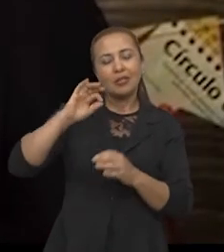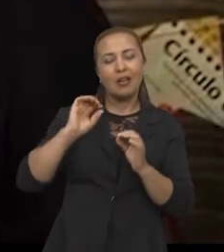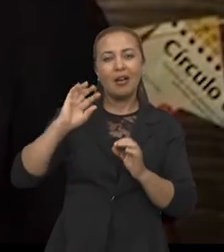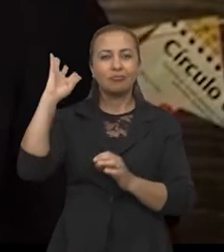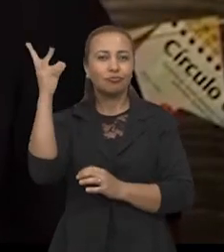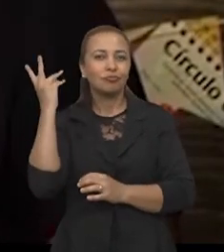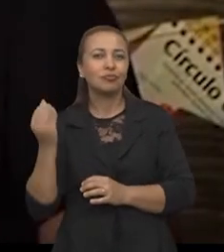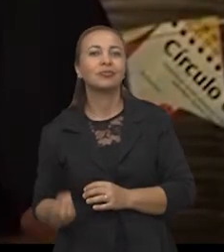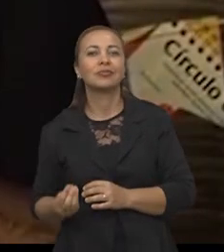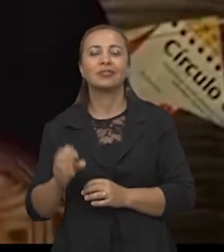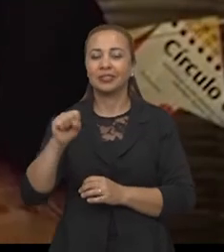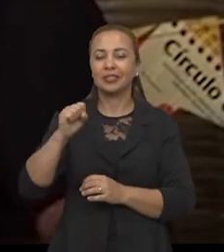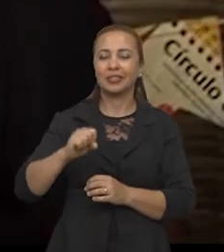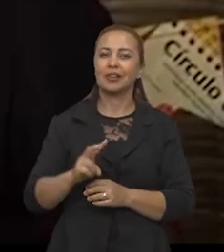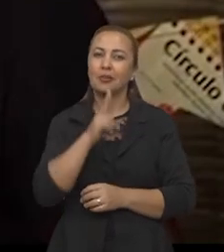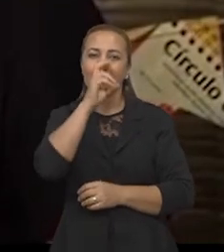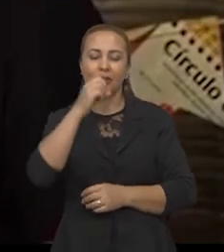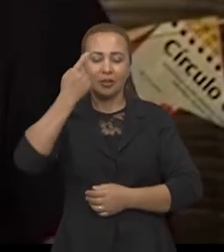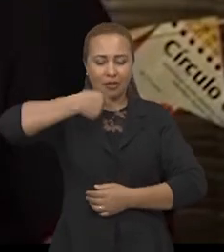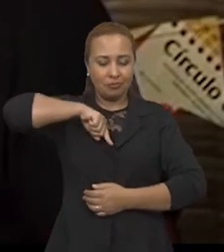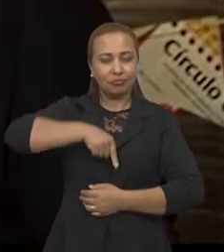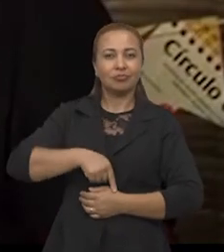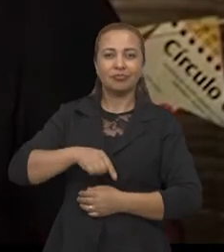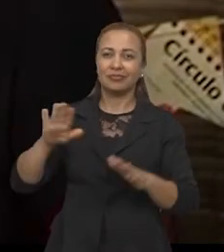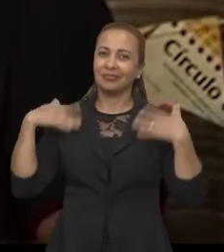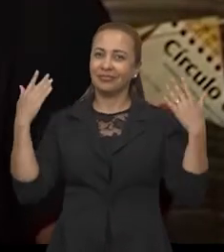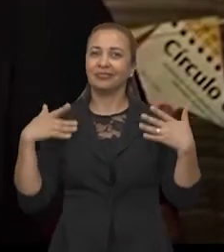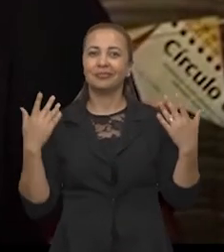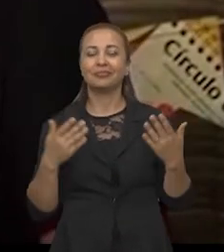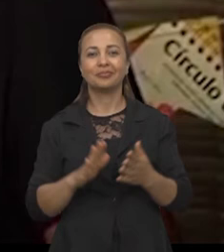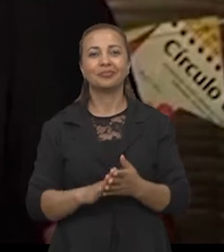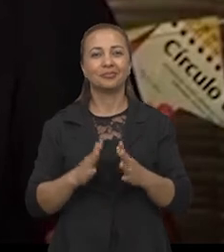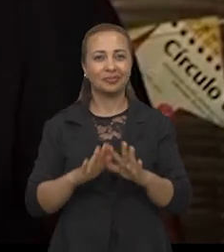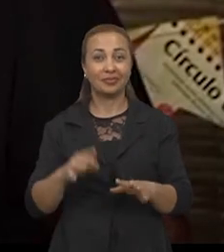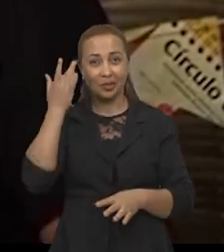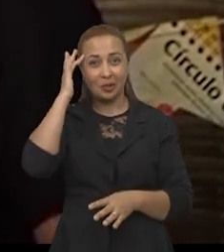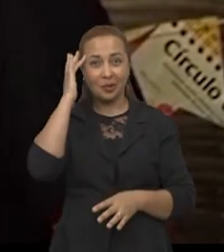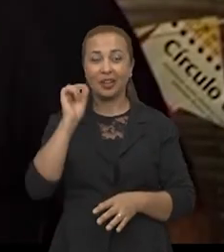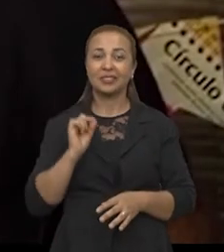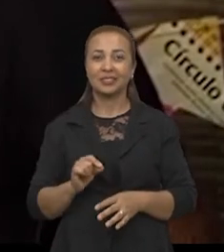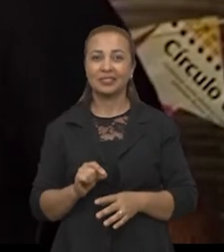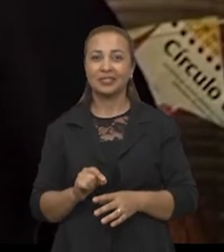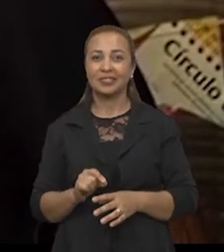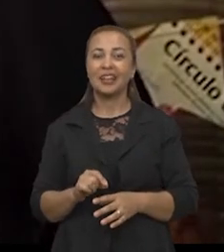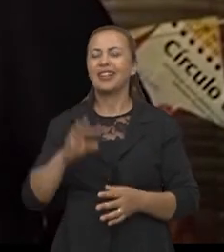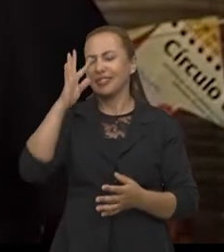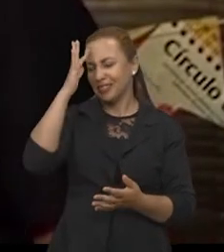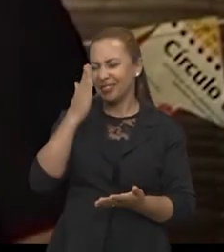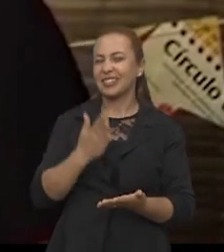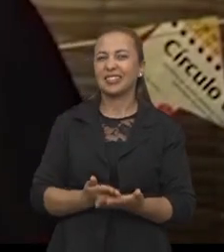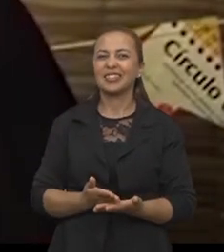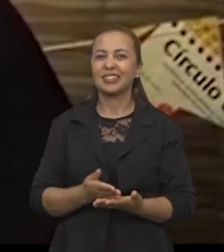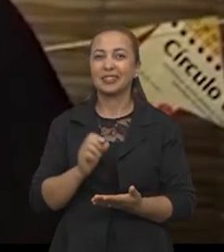nossos espíritos mesmo, né? É um tempo de fortalecimento interno e de muita alegria. Por isso que eu acho que seria, acho